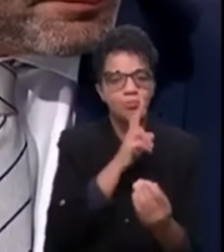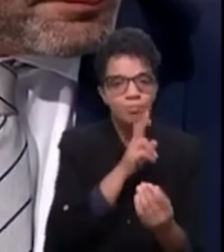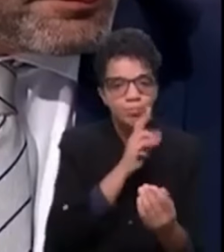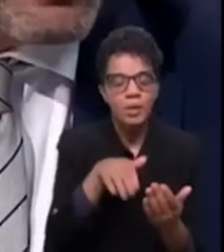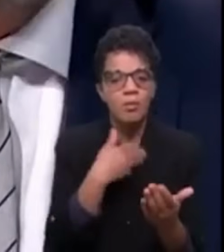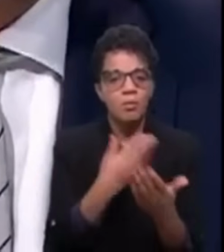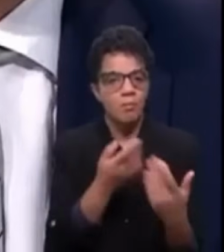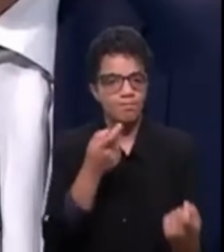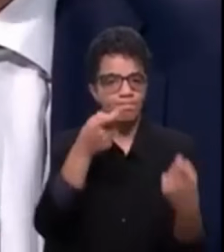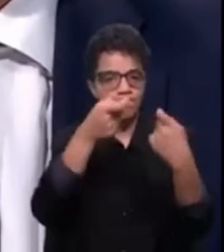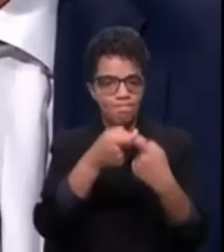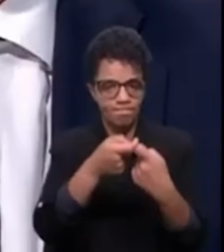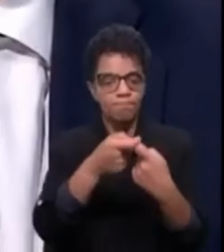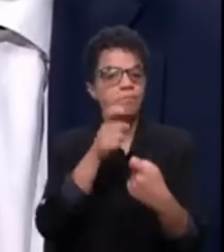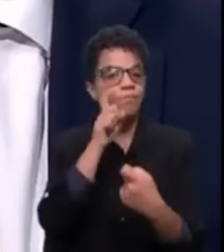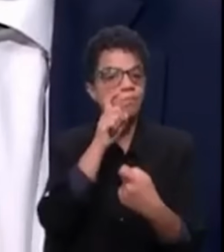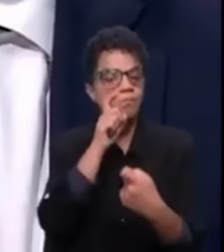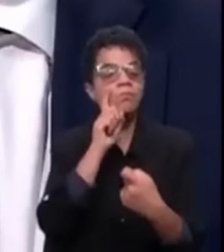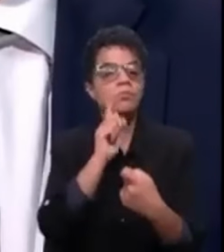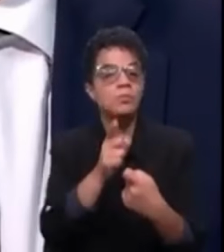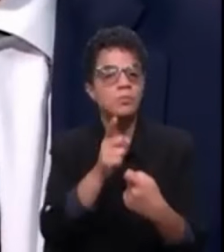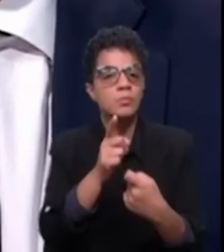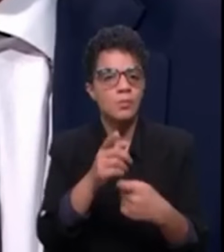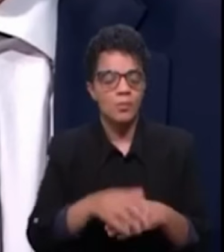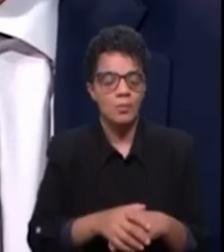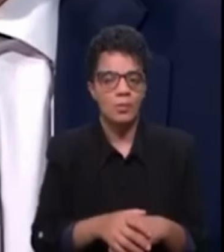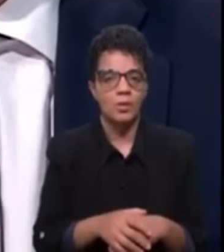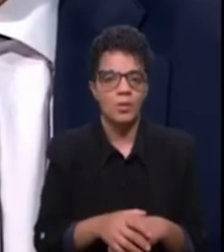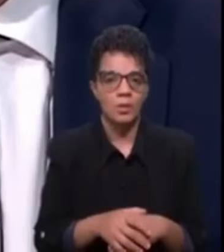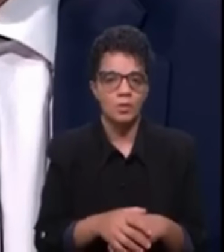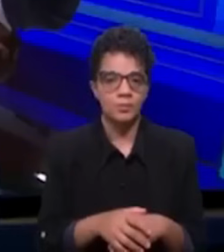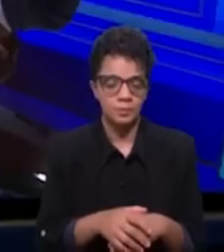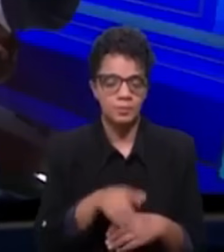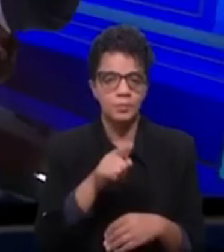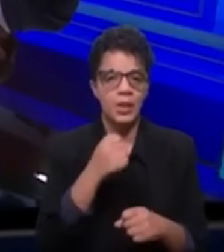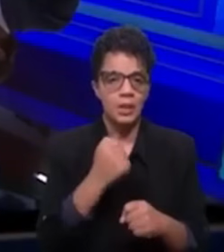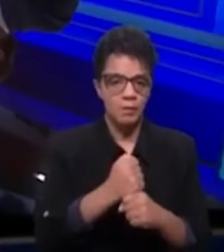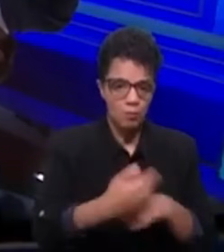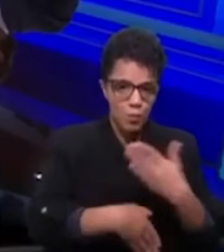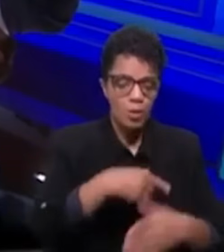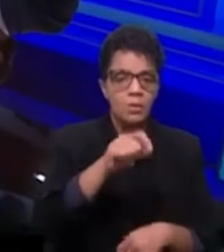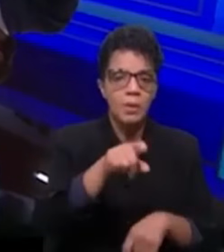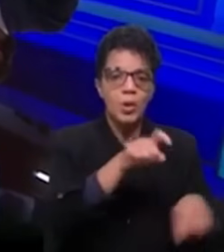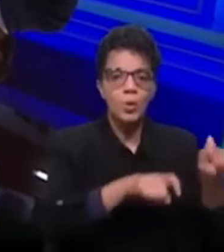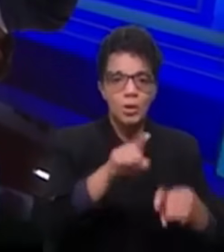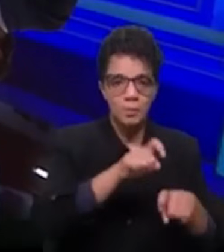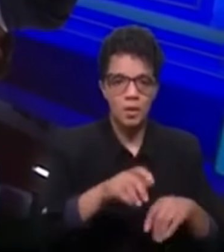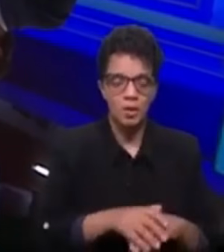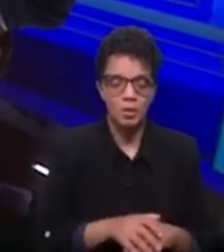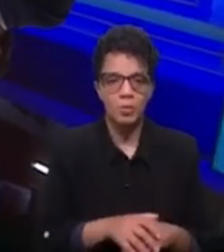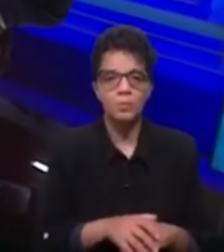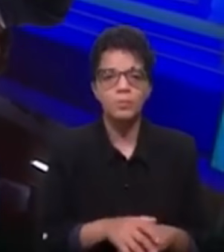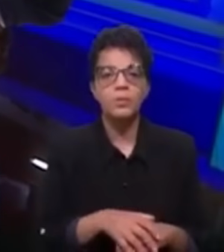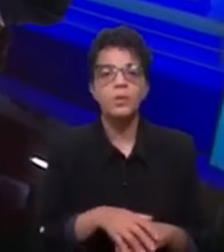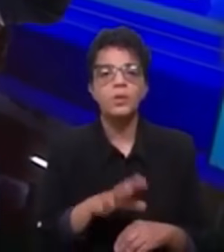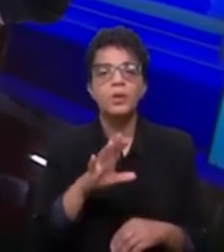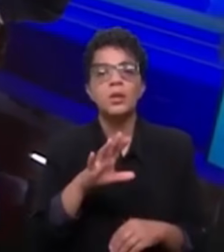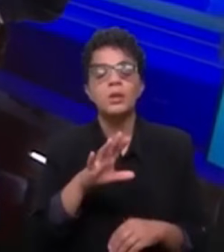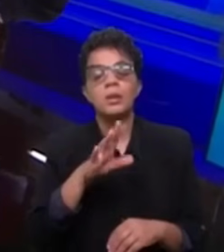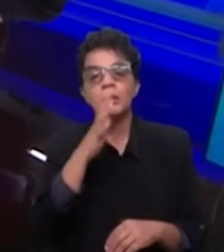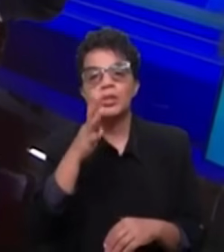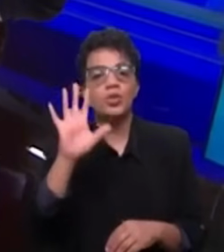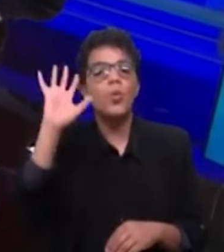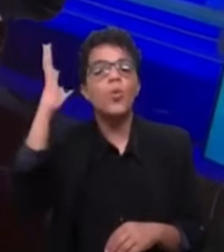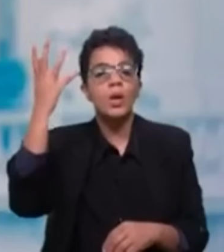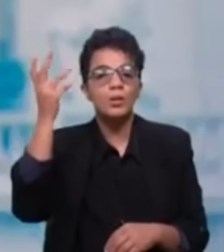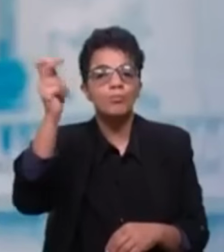ser adequadas a garantir por um lado o exercício o exercícios da atividade e até o recrutamento que está hoje CR avanar um prazo para resolver a situação no